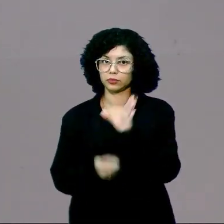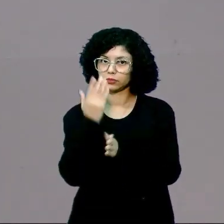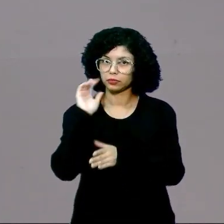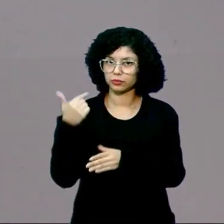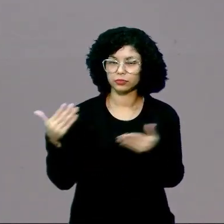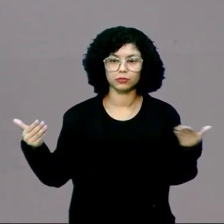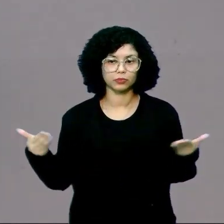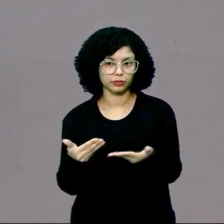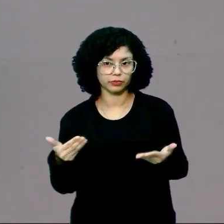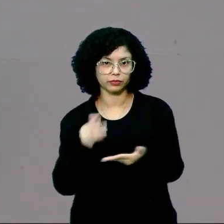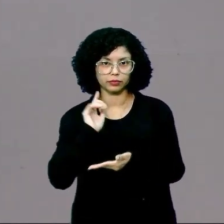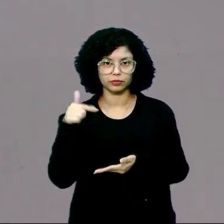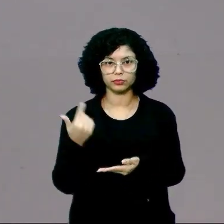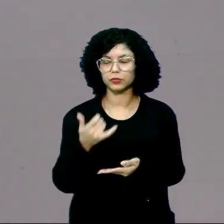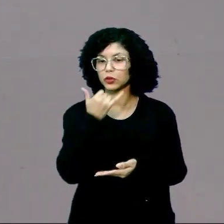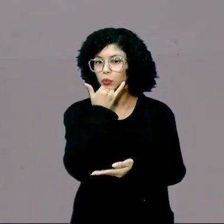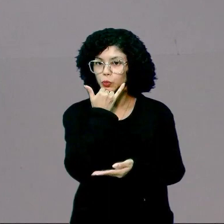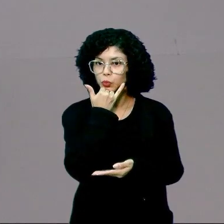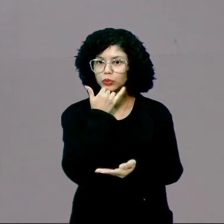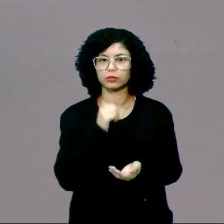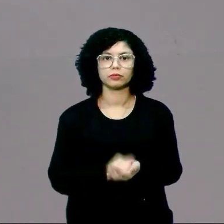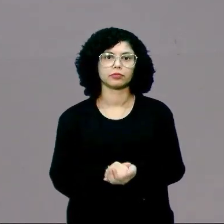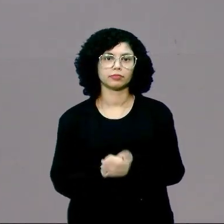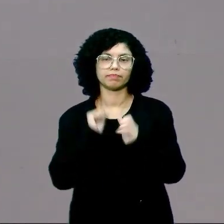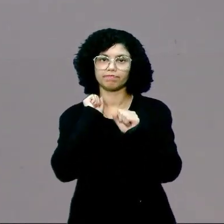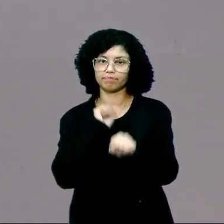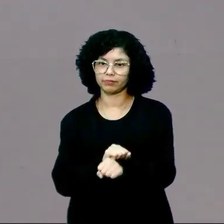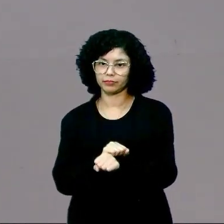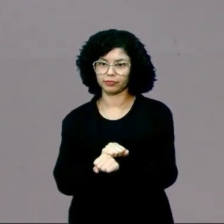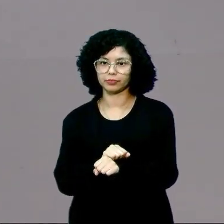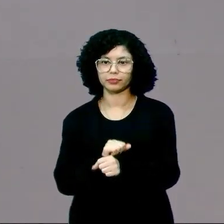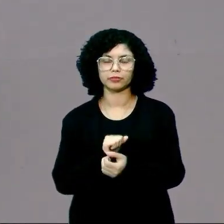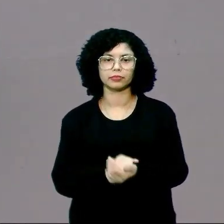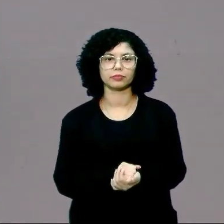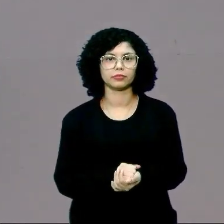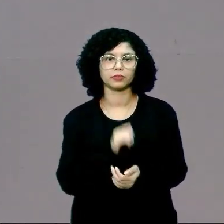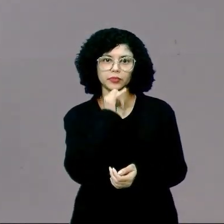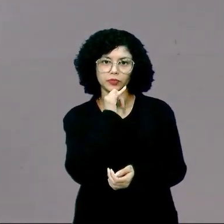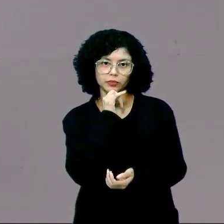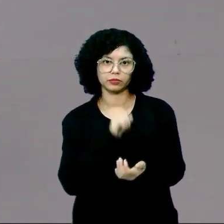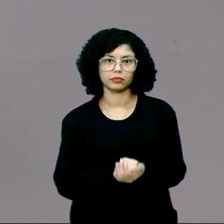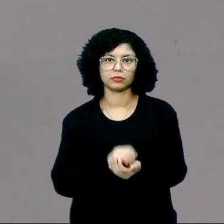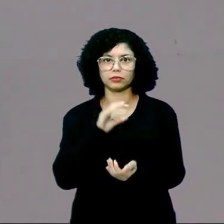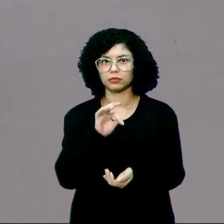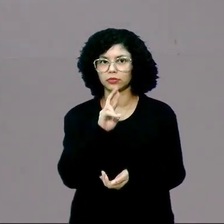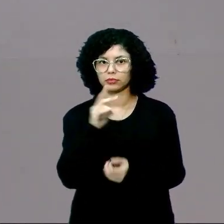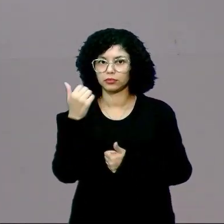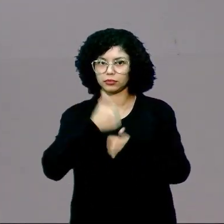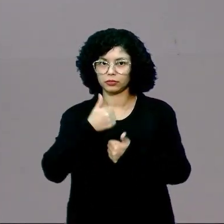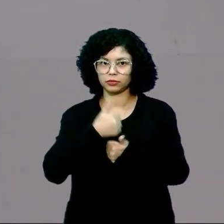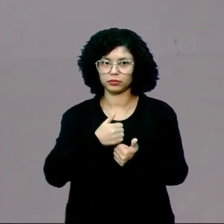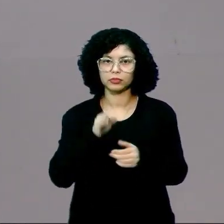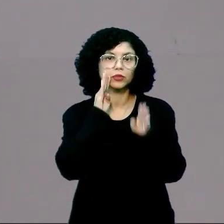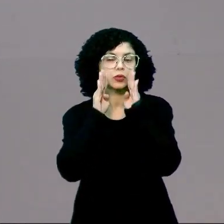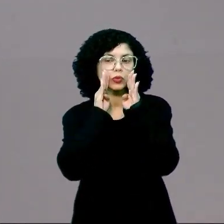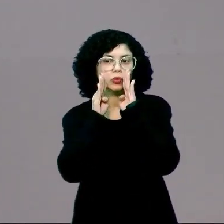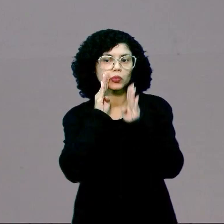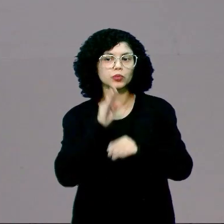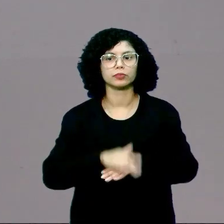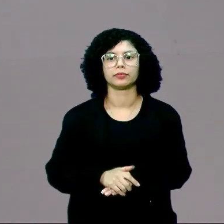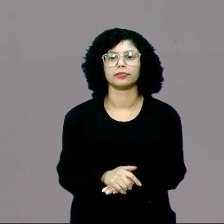de hoje, de outros, perdão, eles pararam de circular. Por exemplo, o Orkut foi substituído pelo